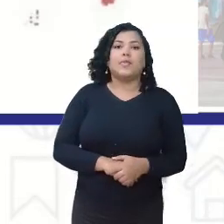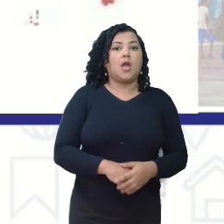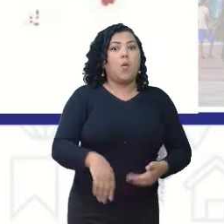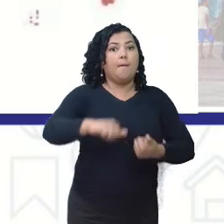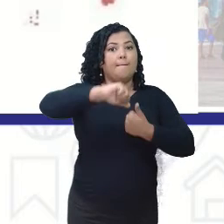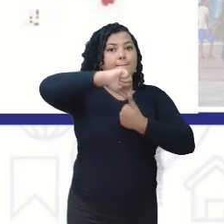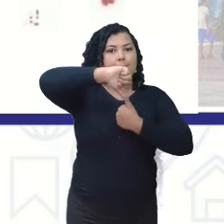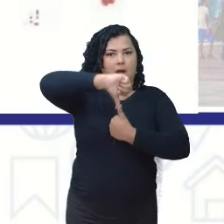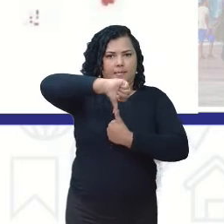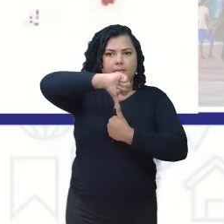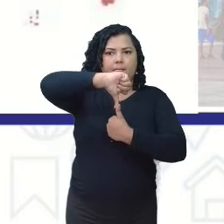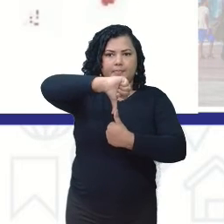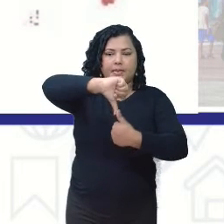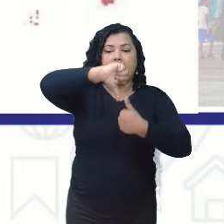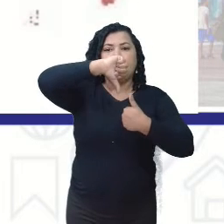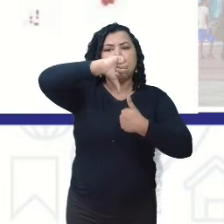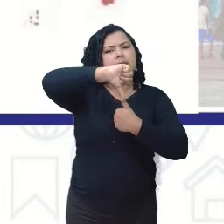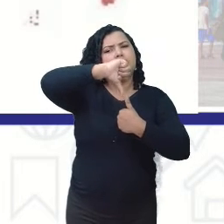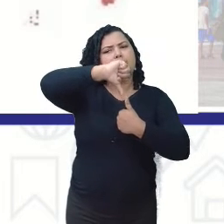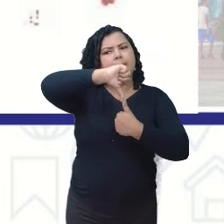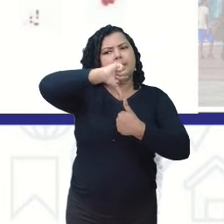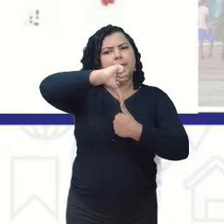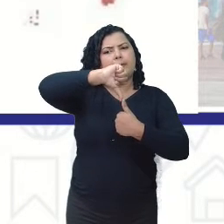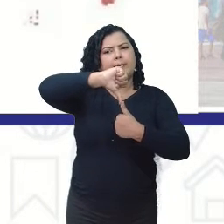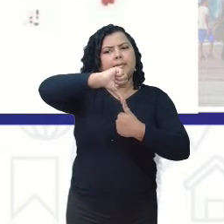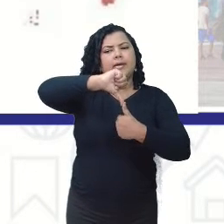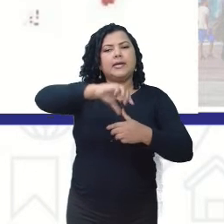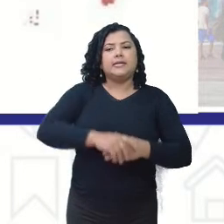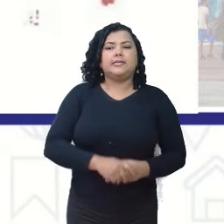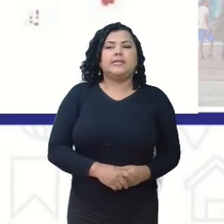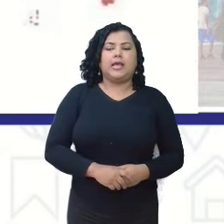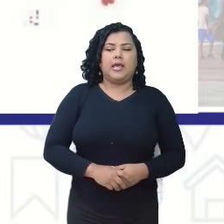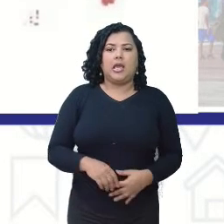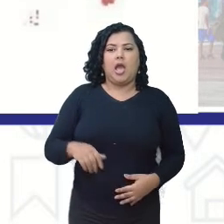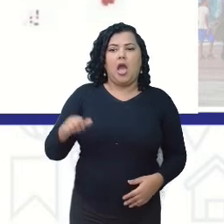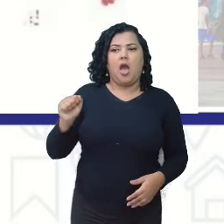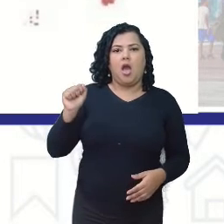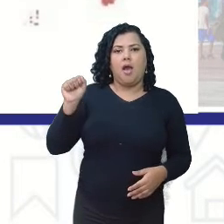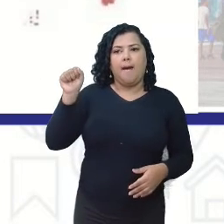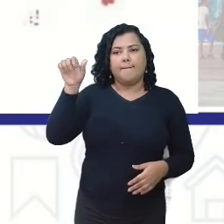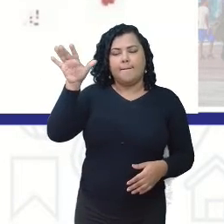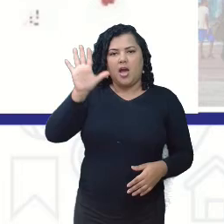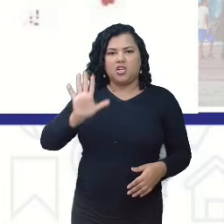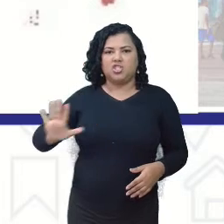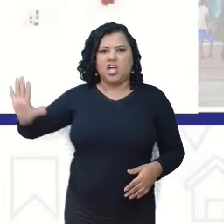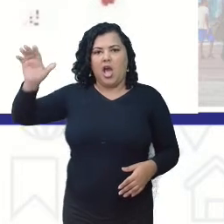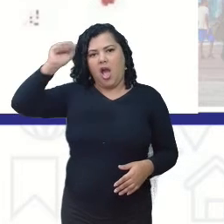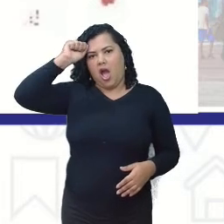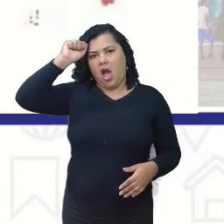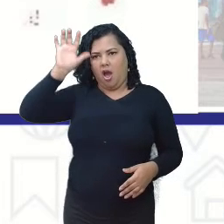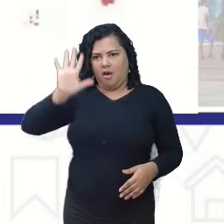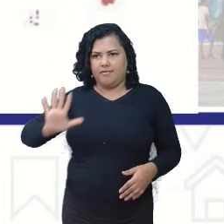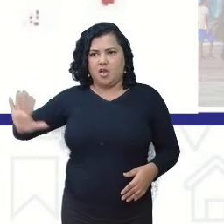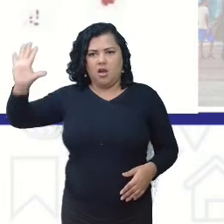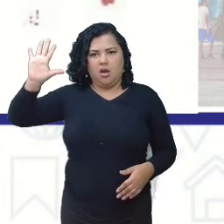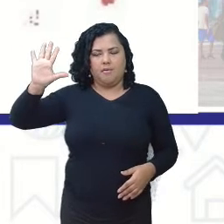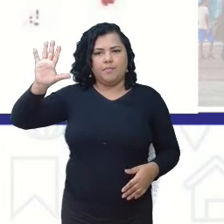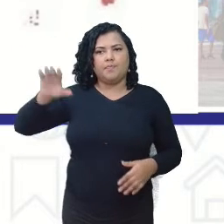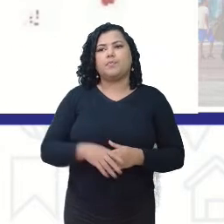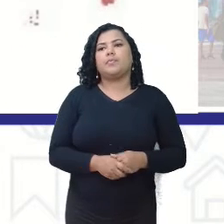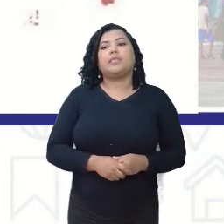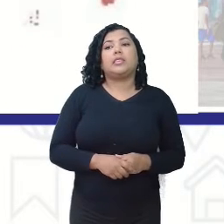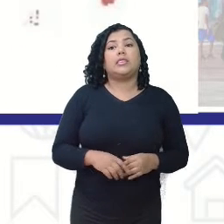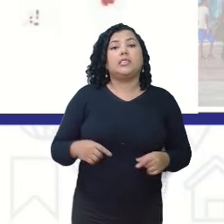um mapa, né, onde nós temos aqui, ó, o continente africano. Nós temos aqui, ó, a região